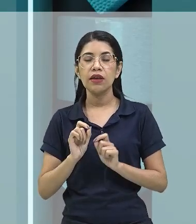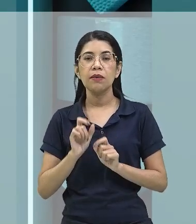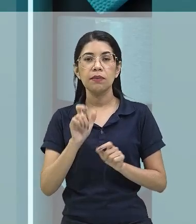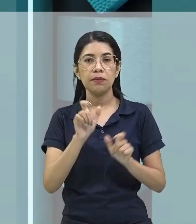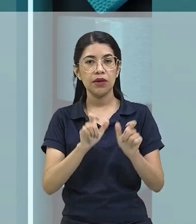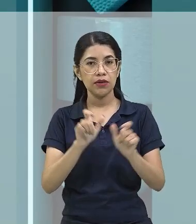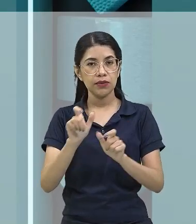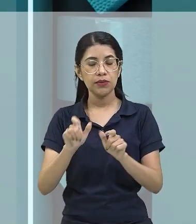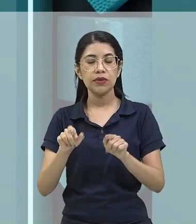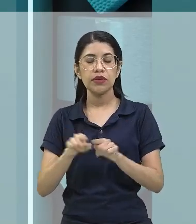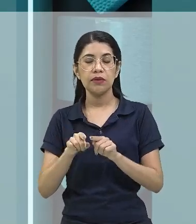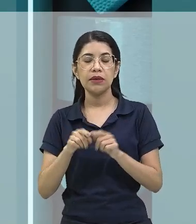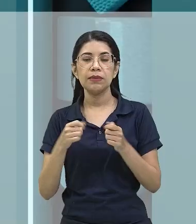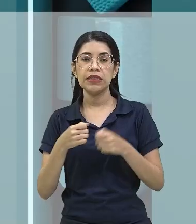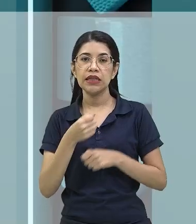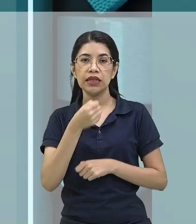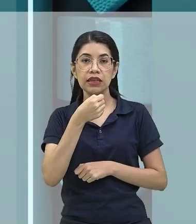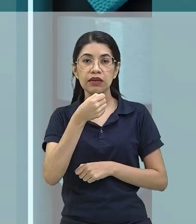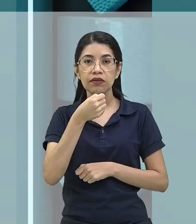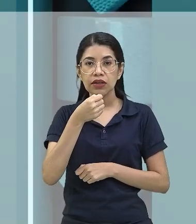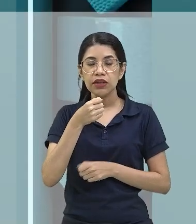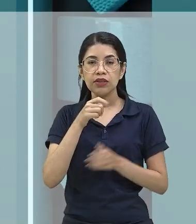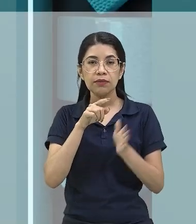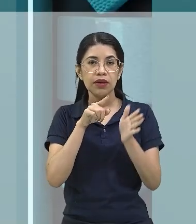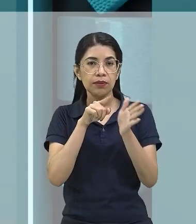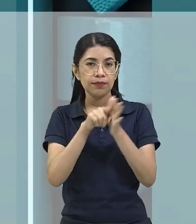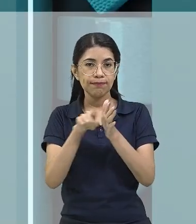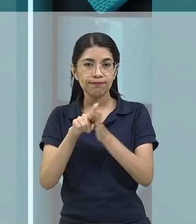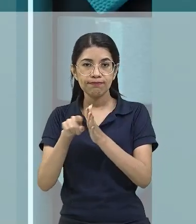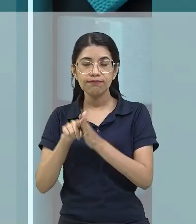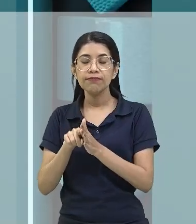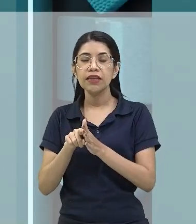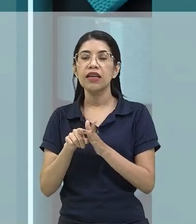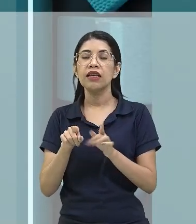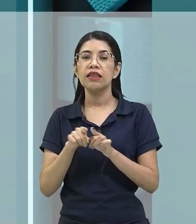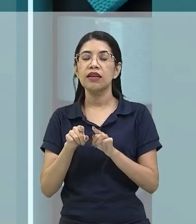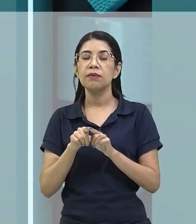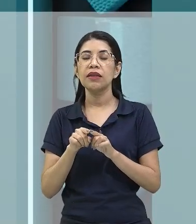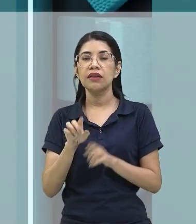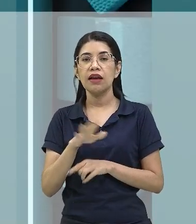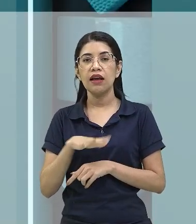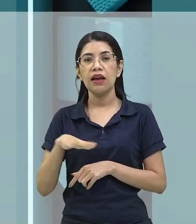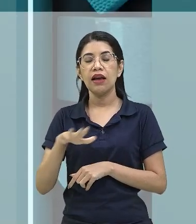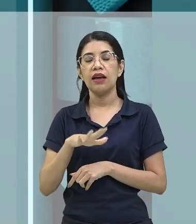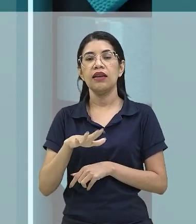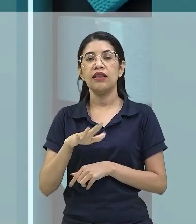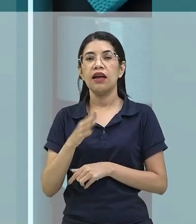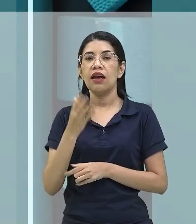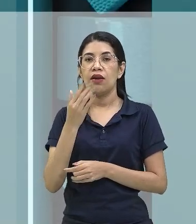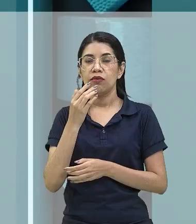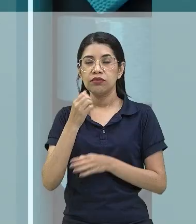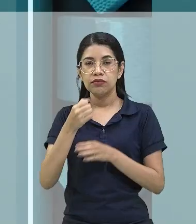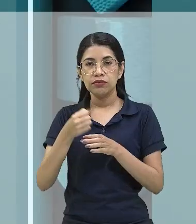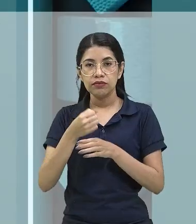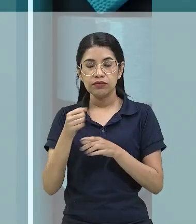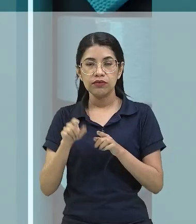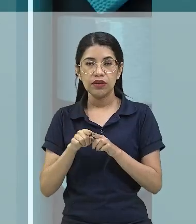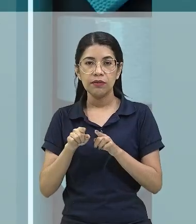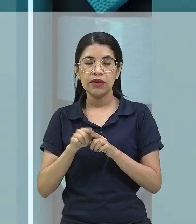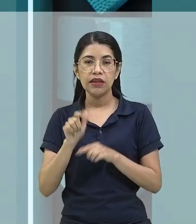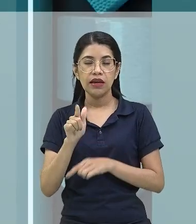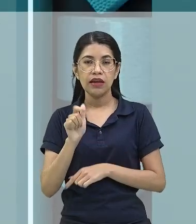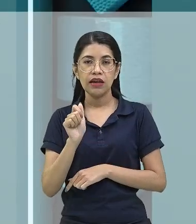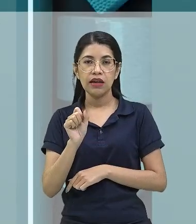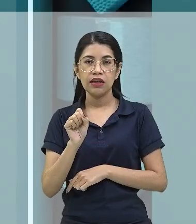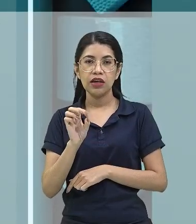pessoas, né? Entrevista com pessoas. Isso já vai estar dentro da gastronomia, né? Então, é